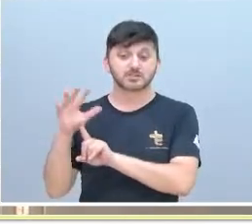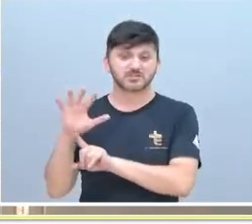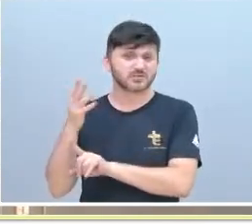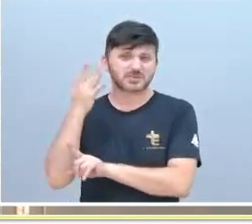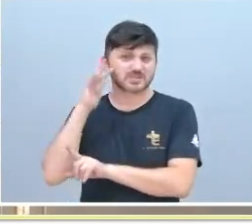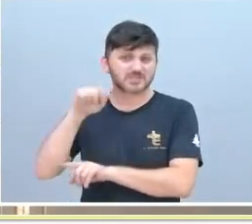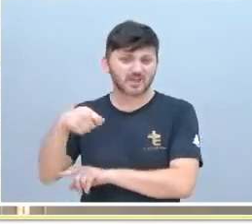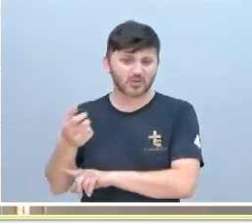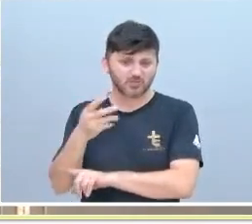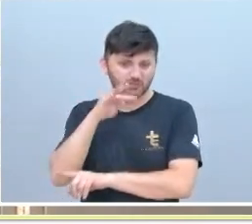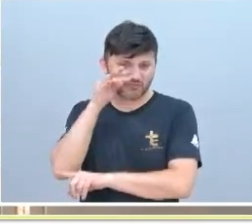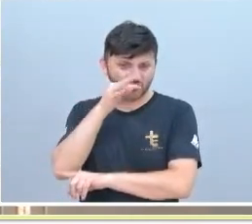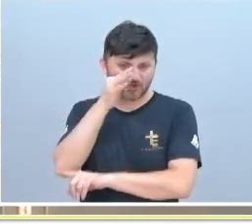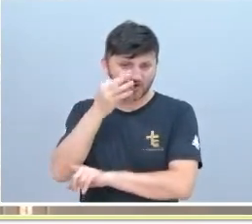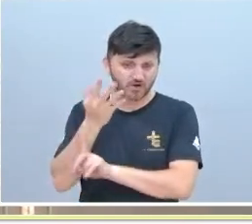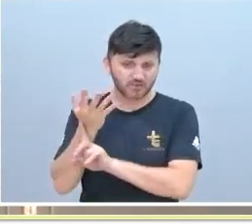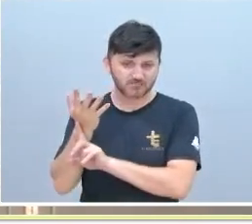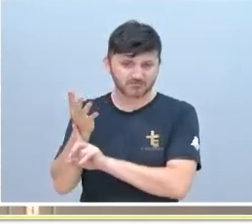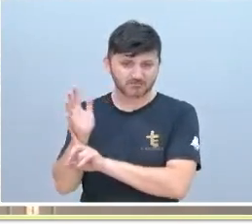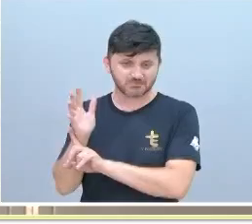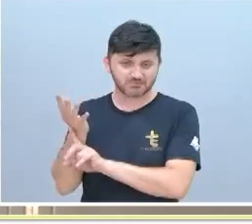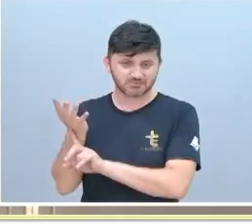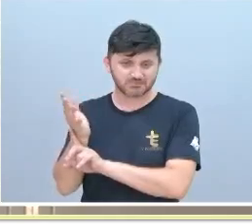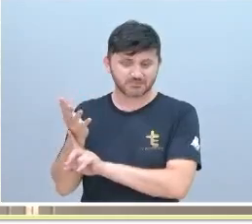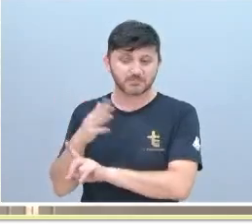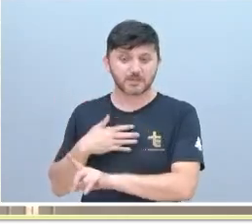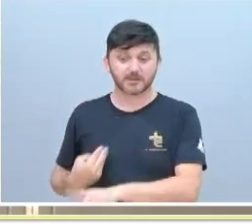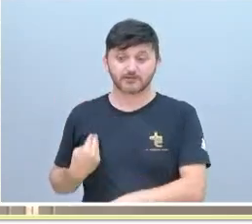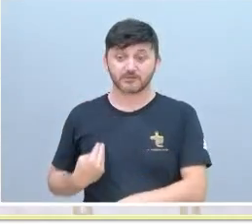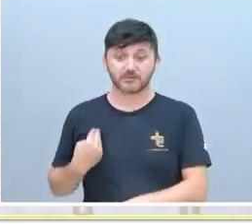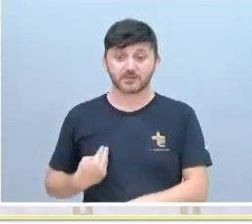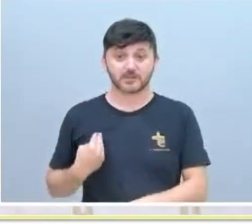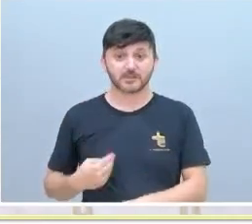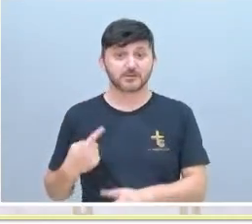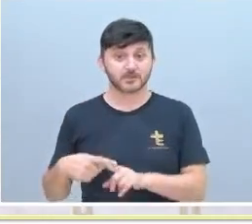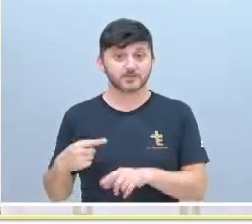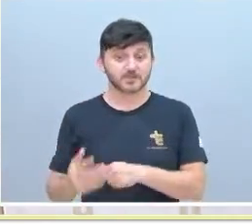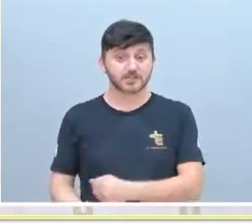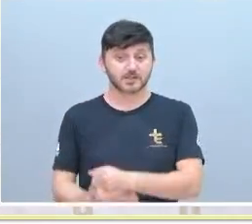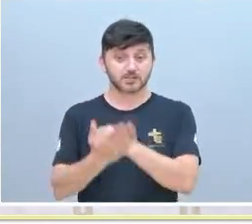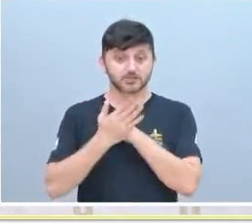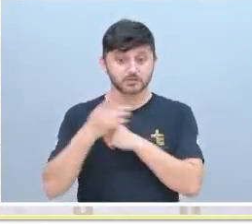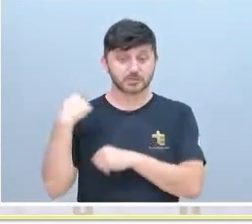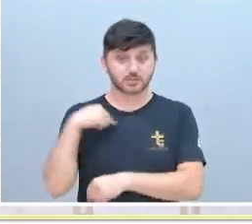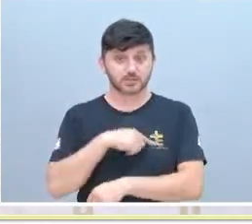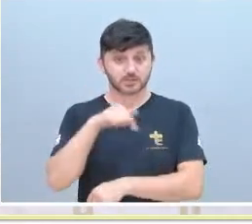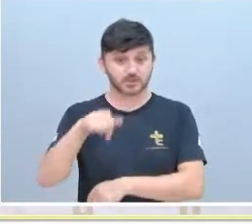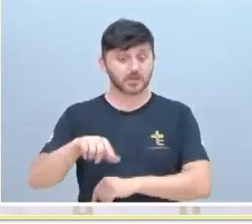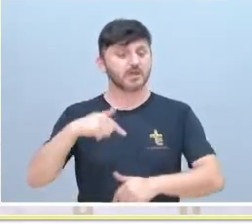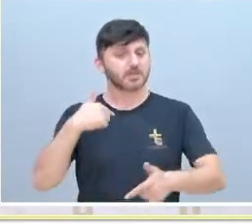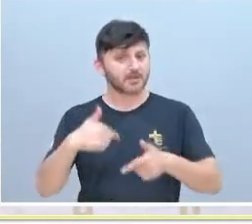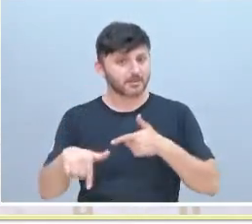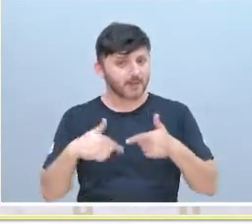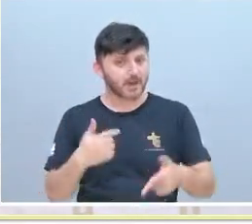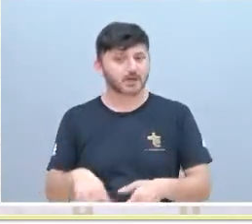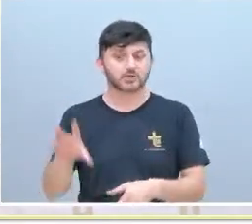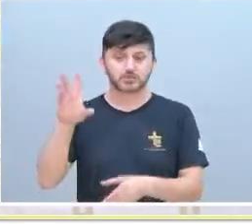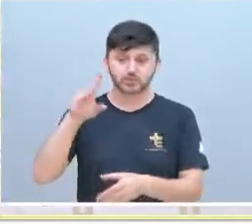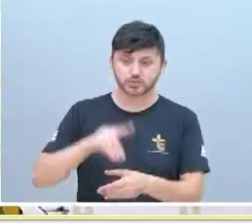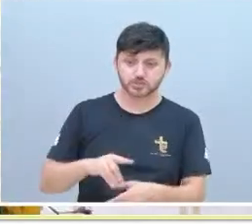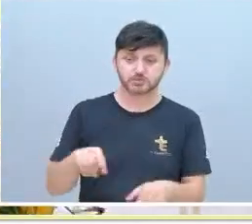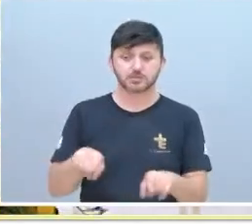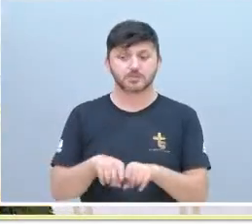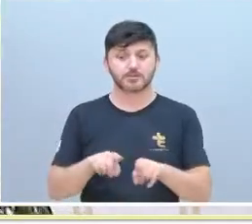vez que você colabora no santuário, diretamente e indiretamente, pelo trabalho, como dízimo, ou